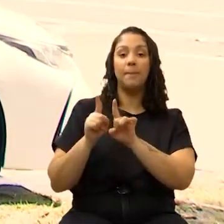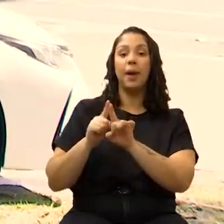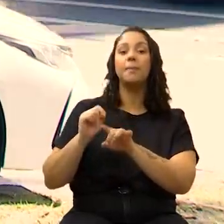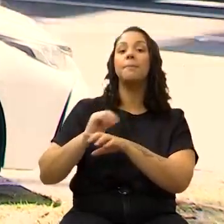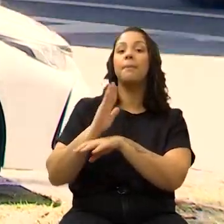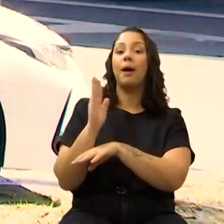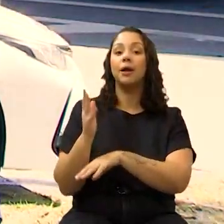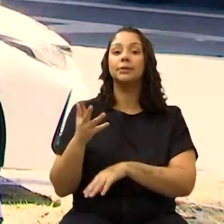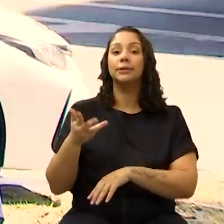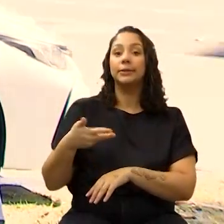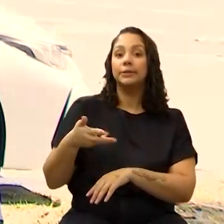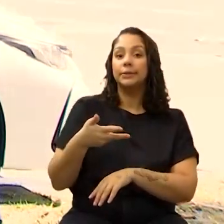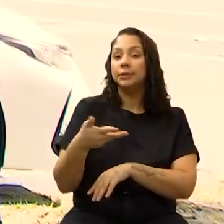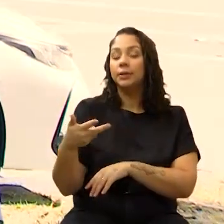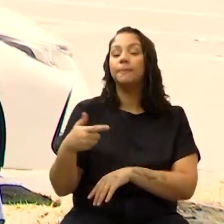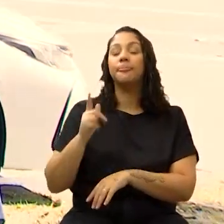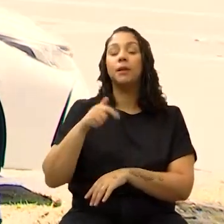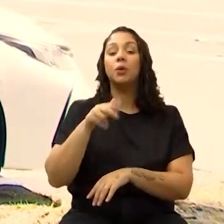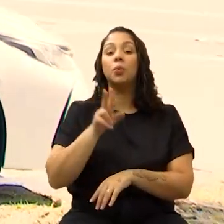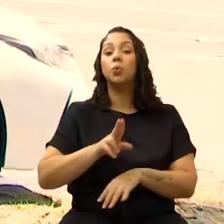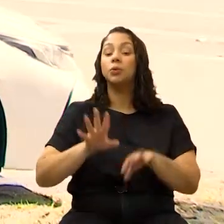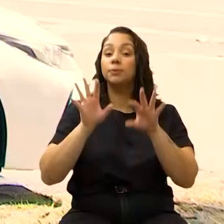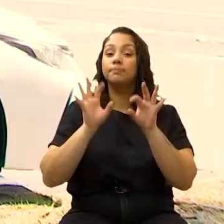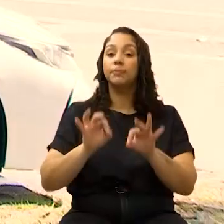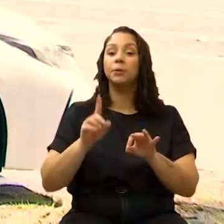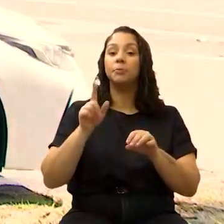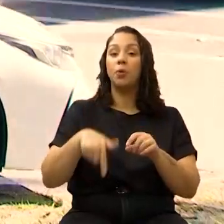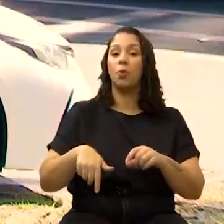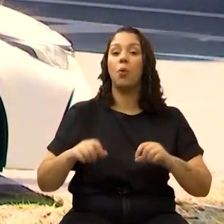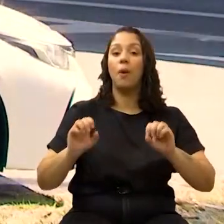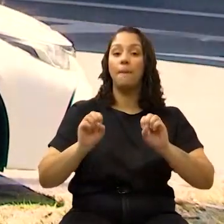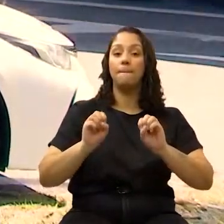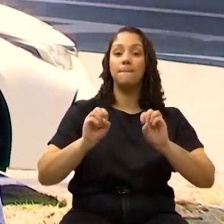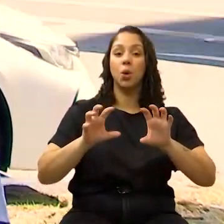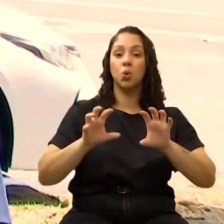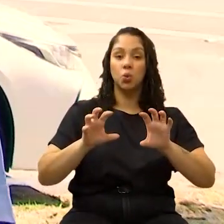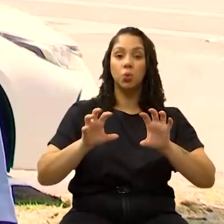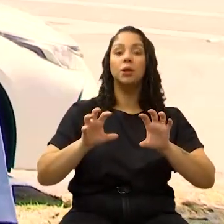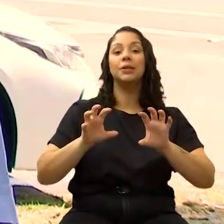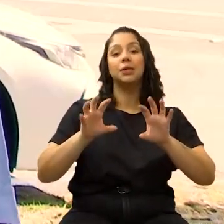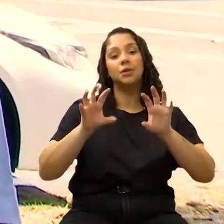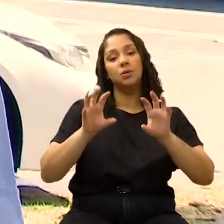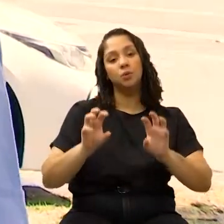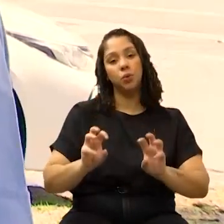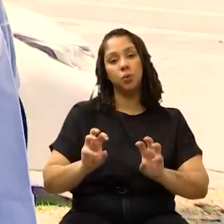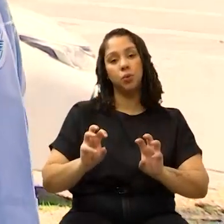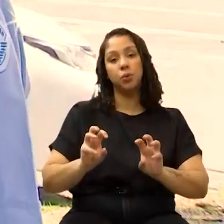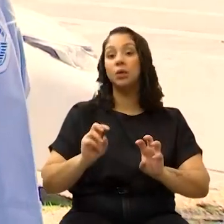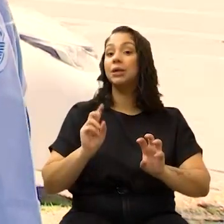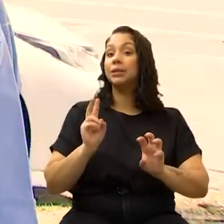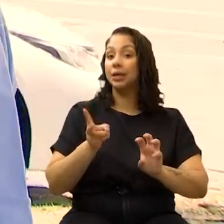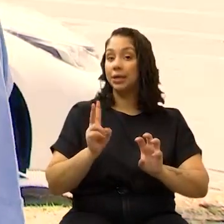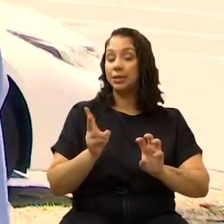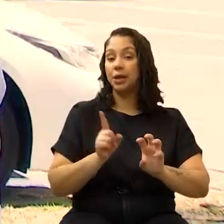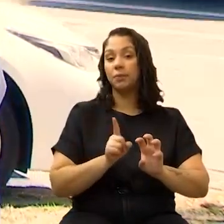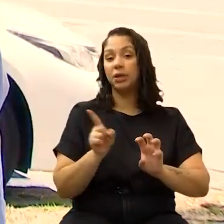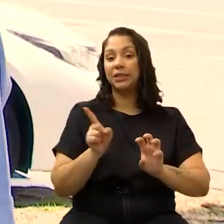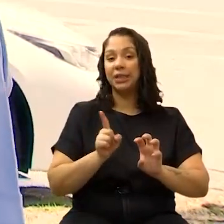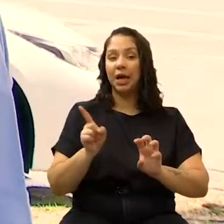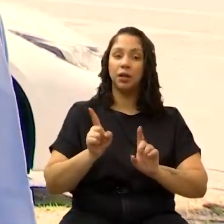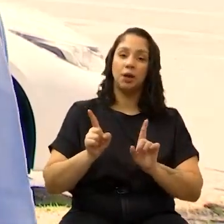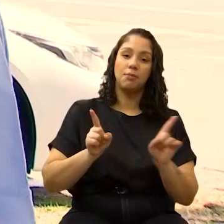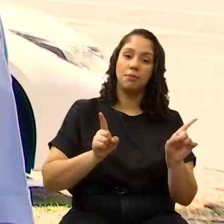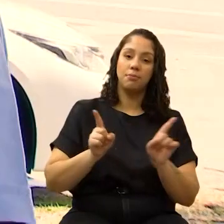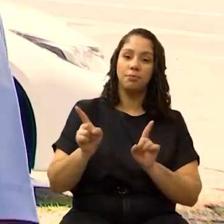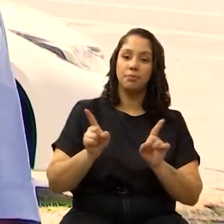manter a distância de segurança, usar bem a questão da iluminação do veículo, né? Farol baixo, sempre usar a seta,